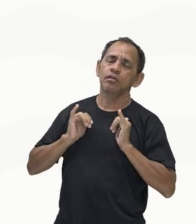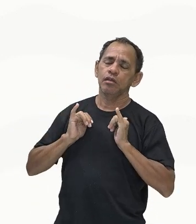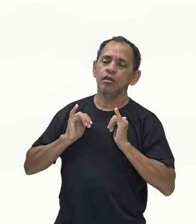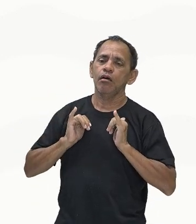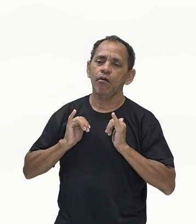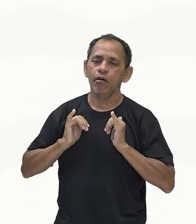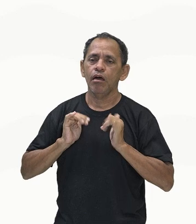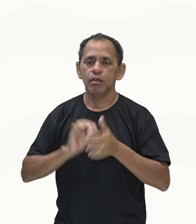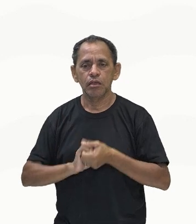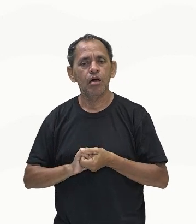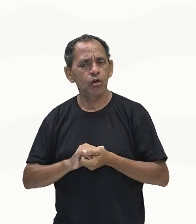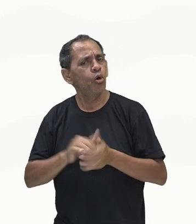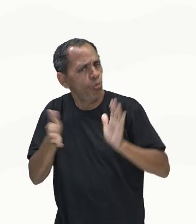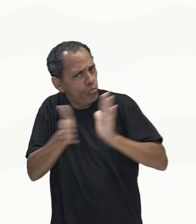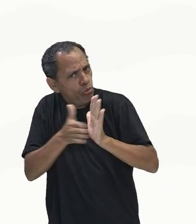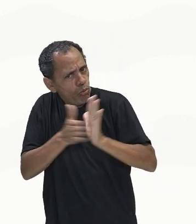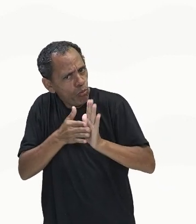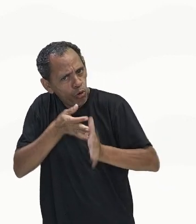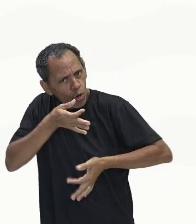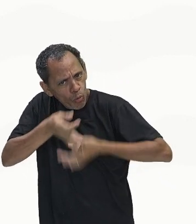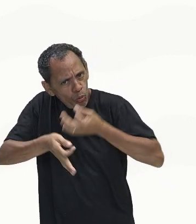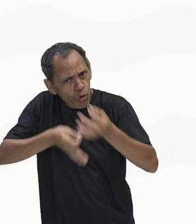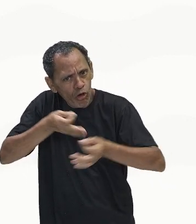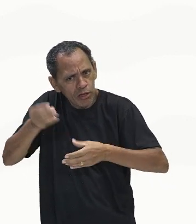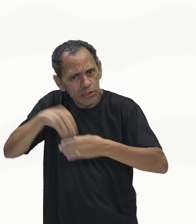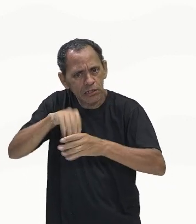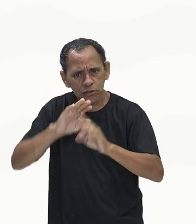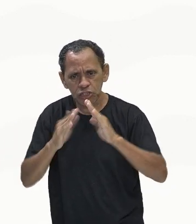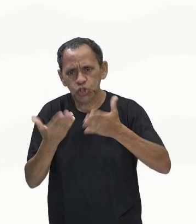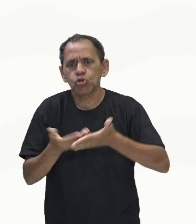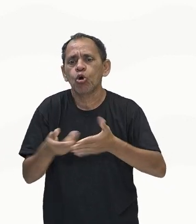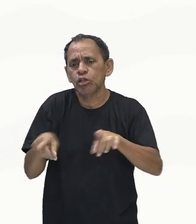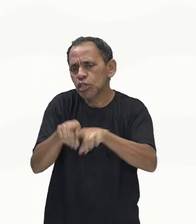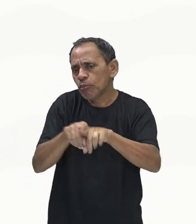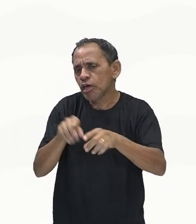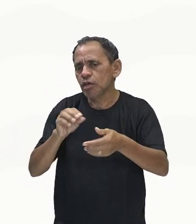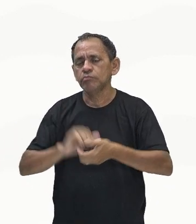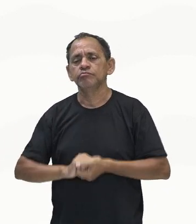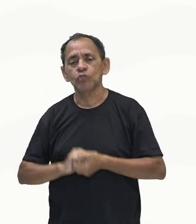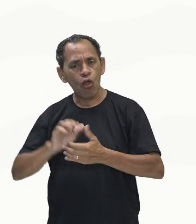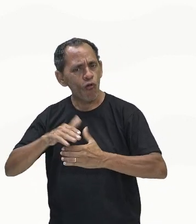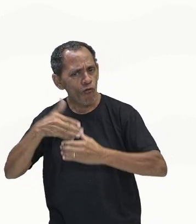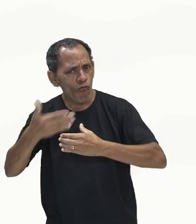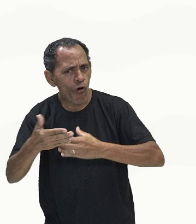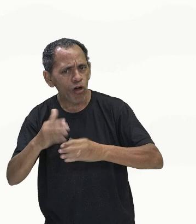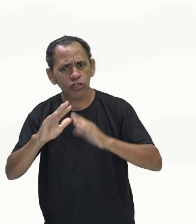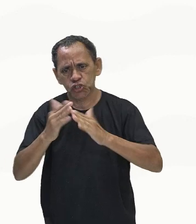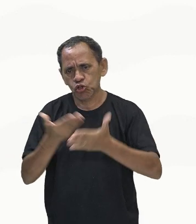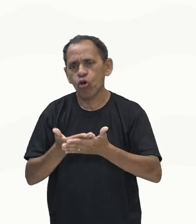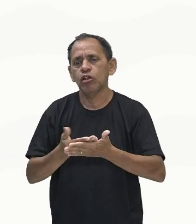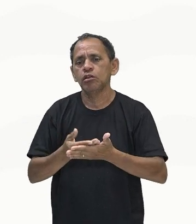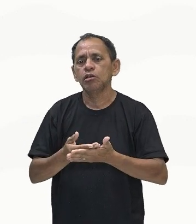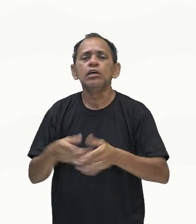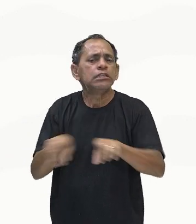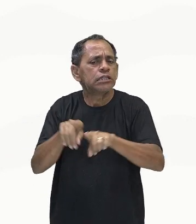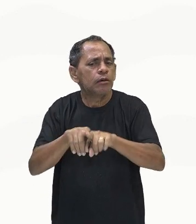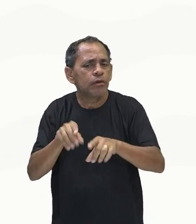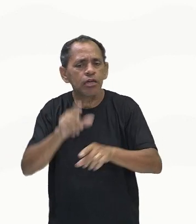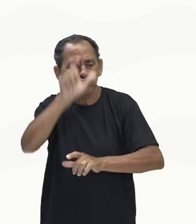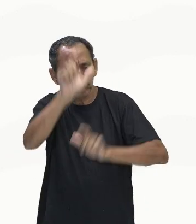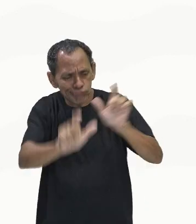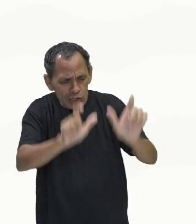né, situações dentro da escola e também, por que não, fora delas. Além disso, são